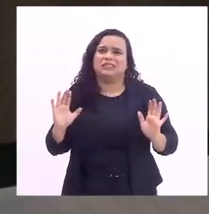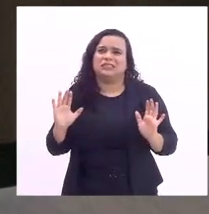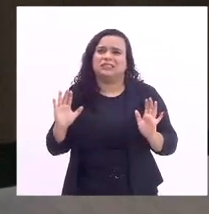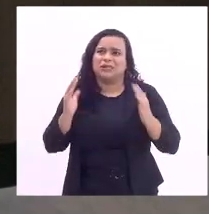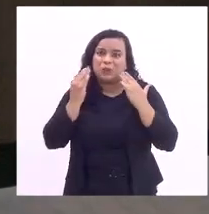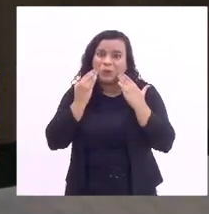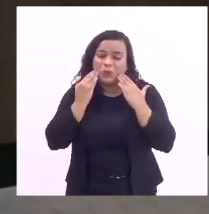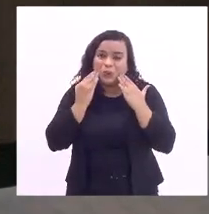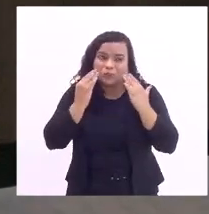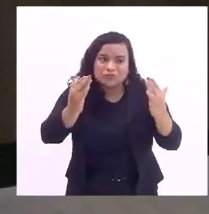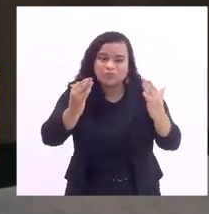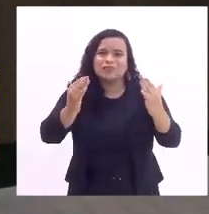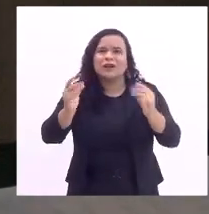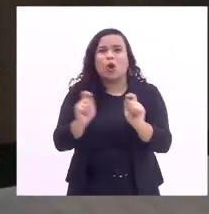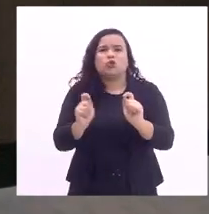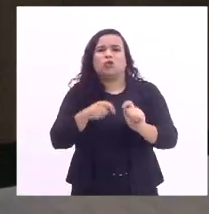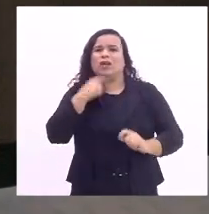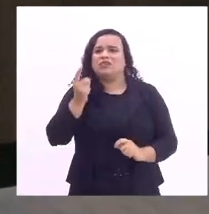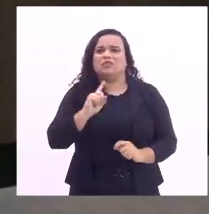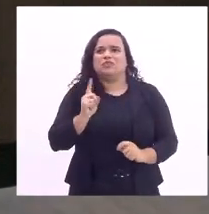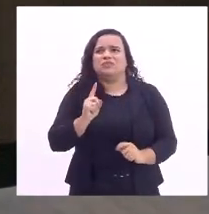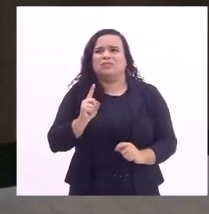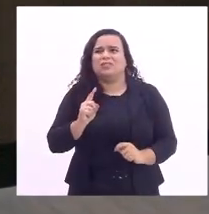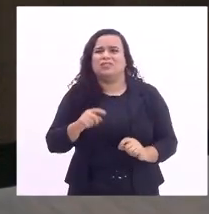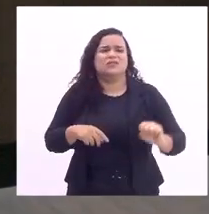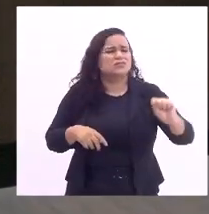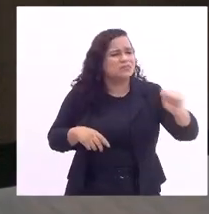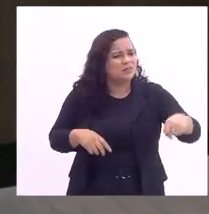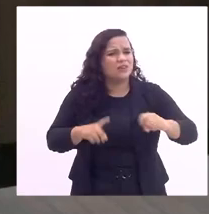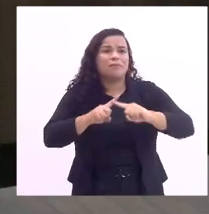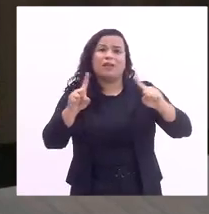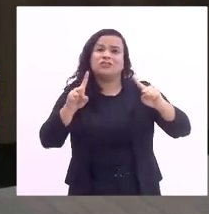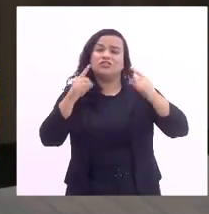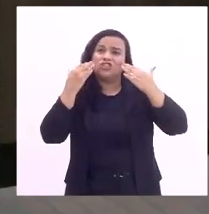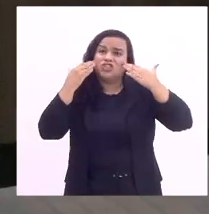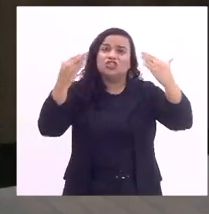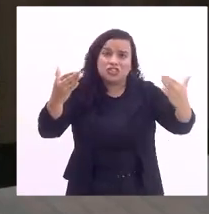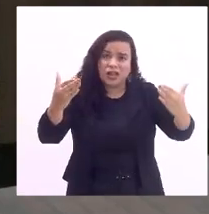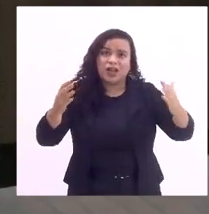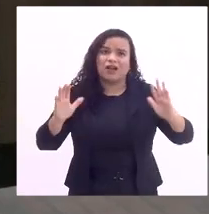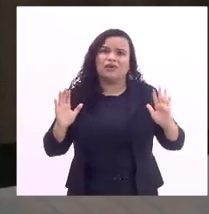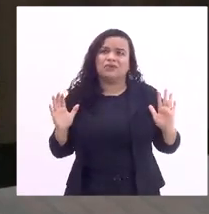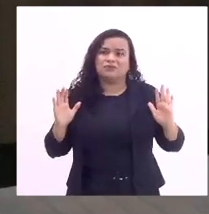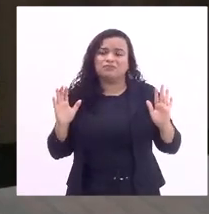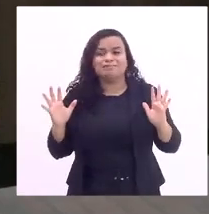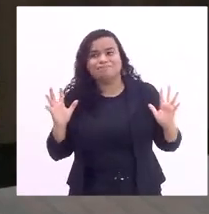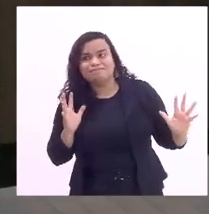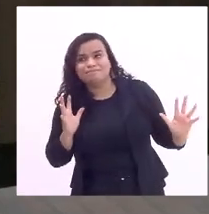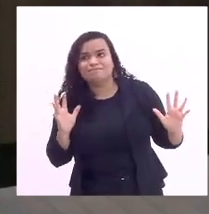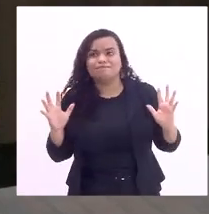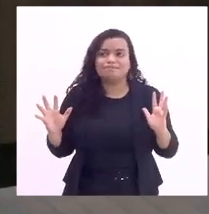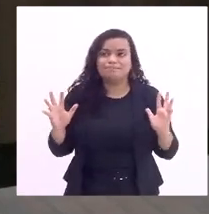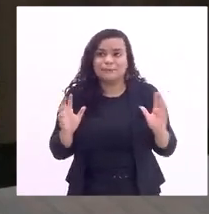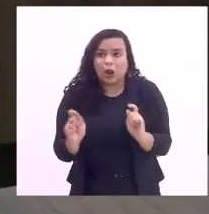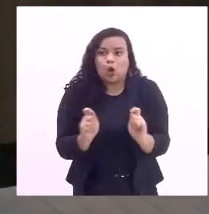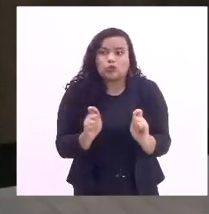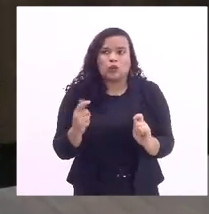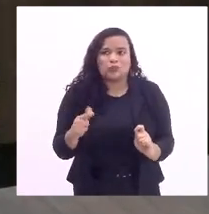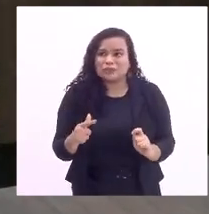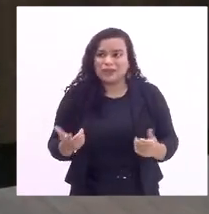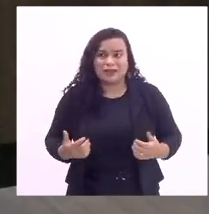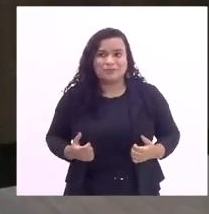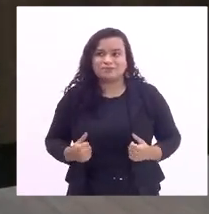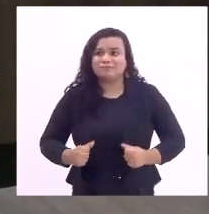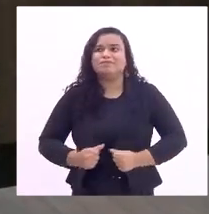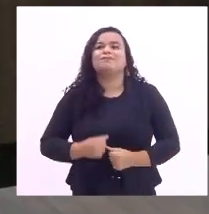nenhum. Quinta-feira. Sim, querido, mas destaque. Pode haver. Né? Ninguém tem controle de que